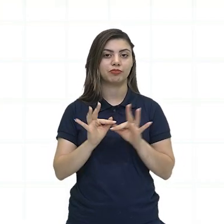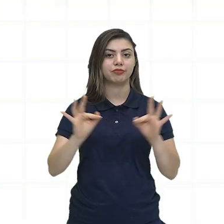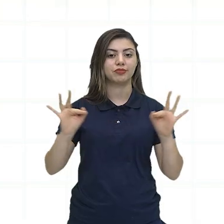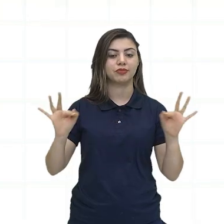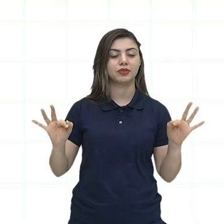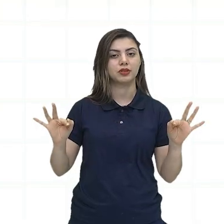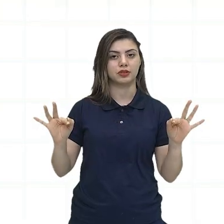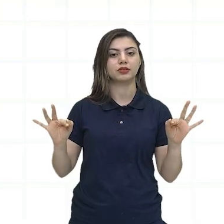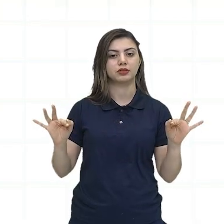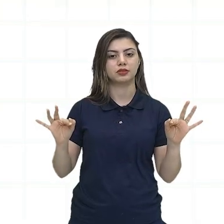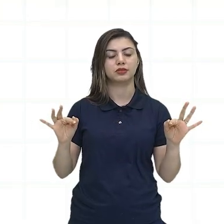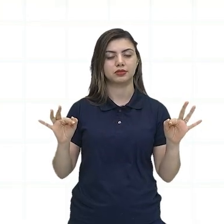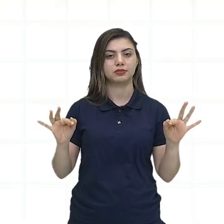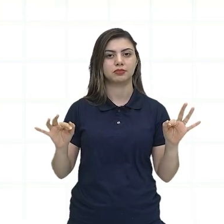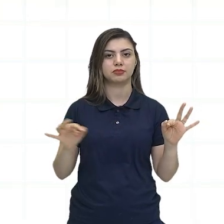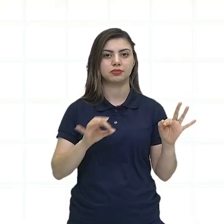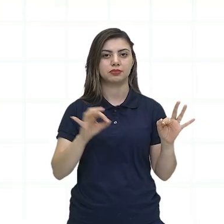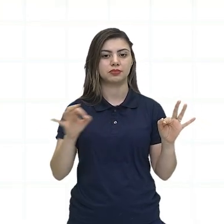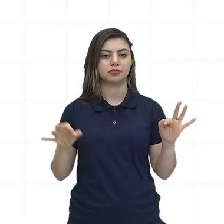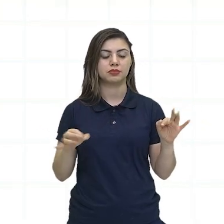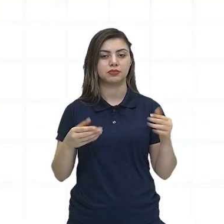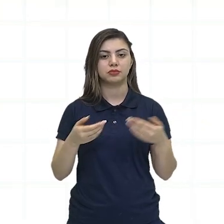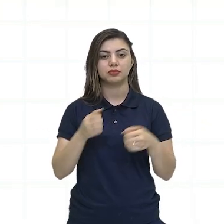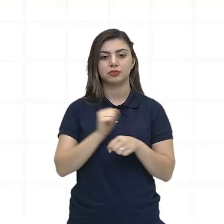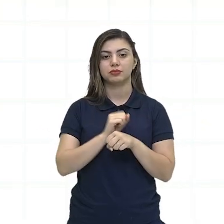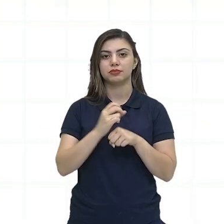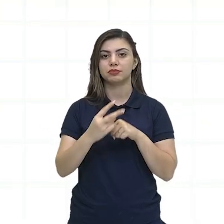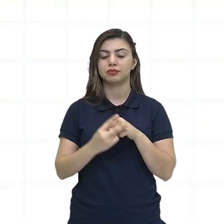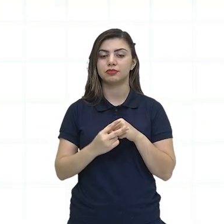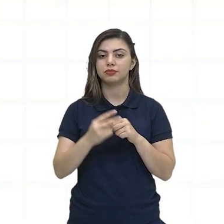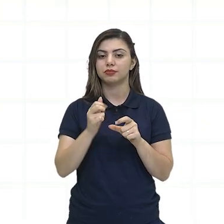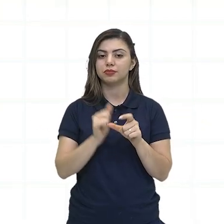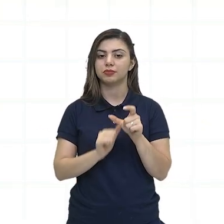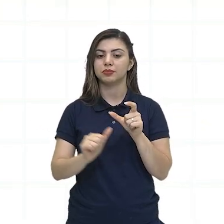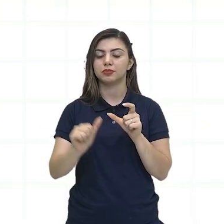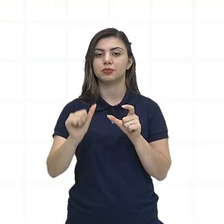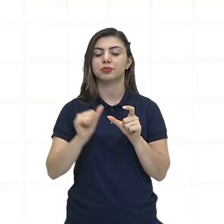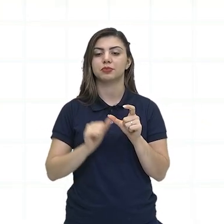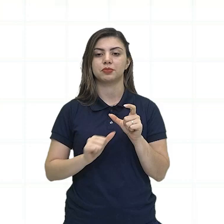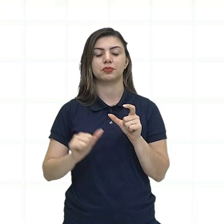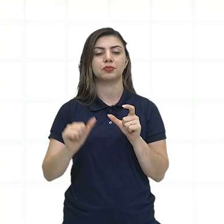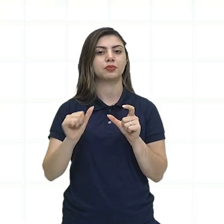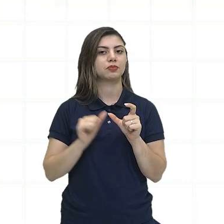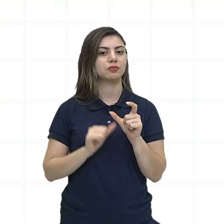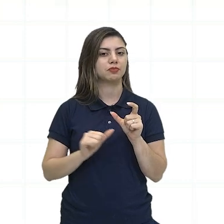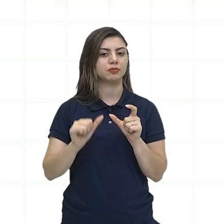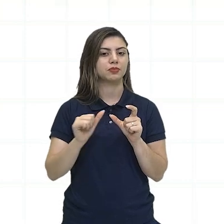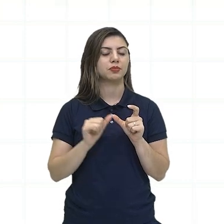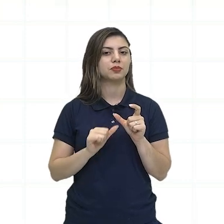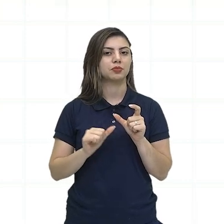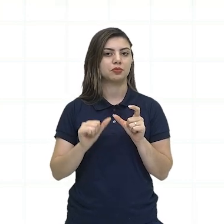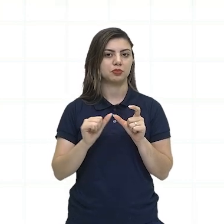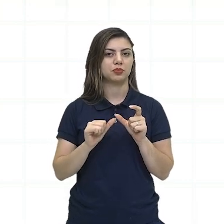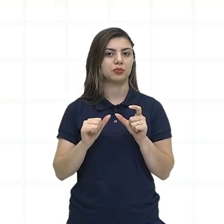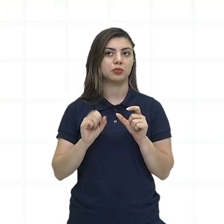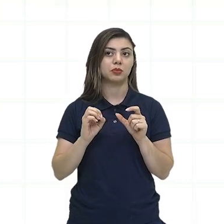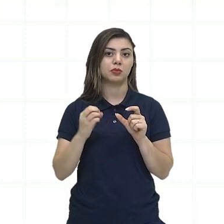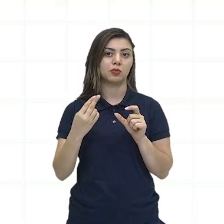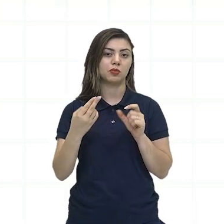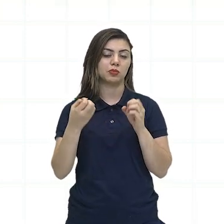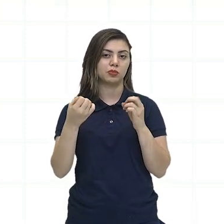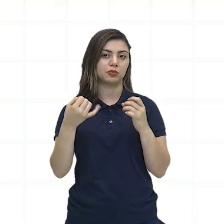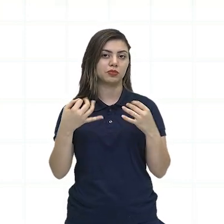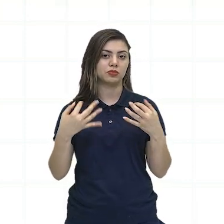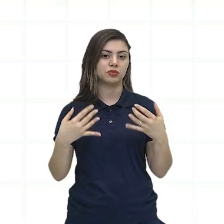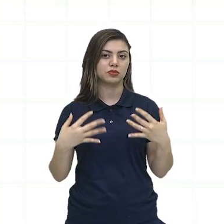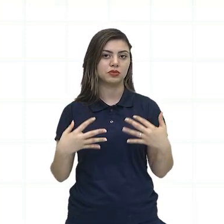frases inteiras, né, orações inteiras. Eles são essa parte da fala que modificam ou descrevem, né, tanto